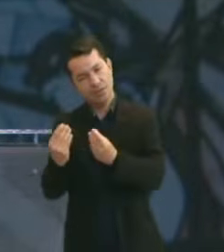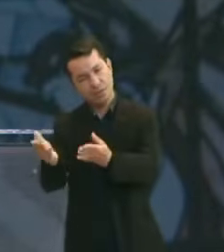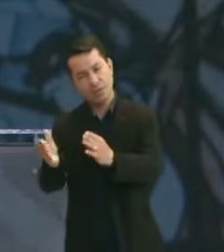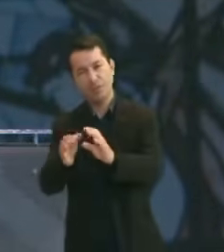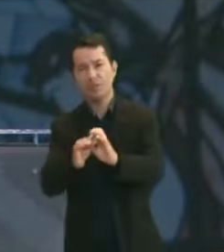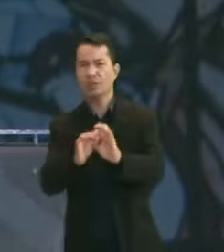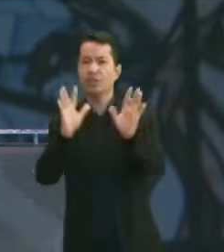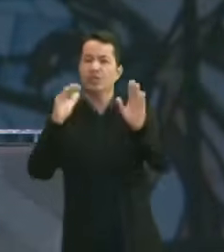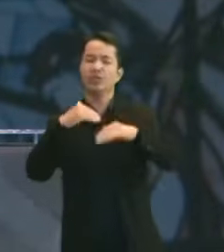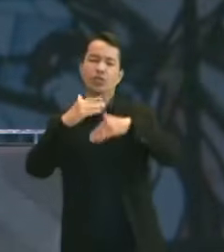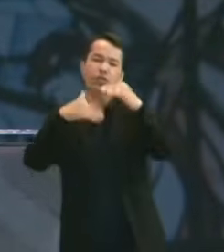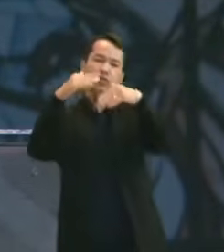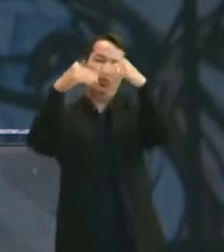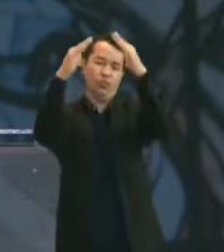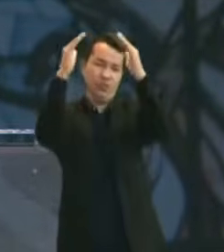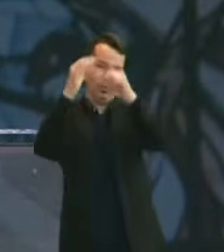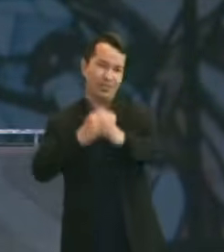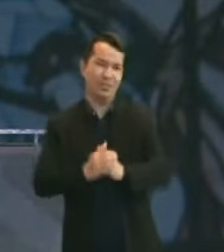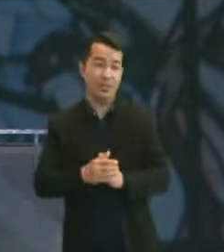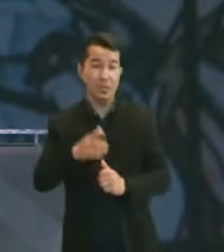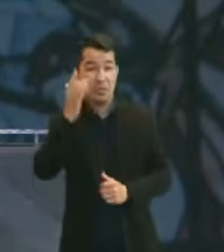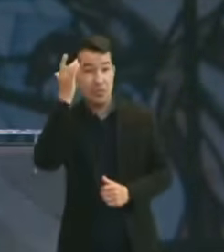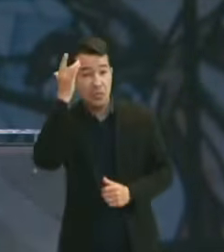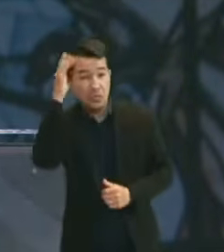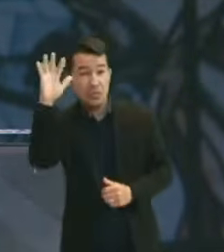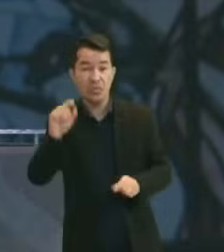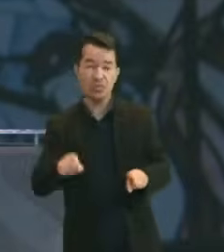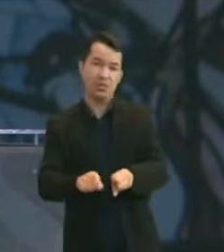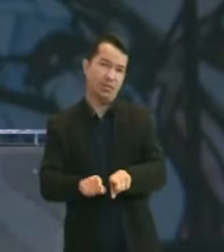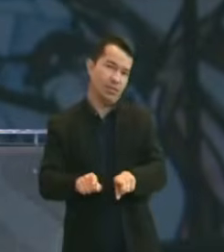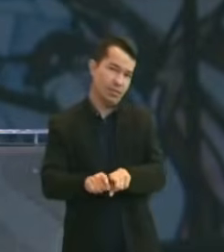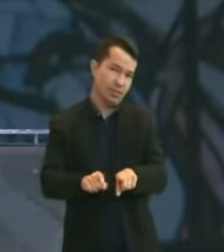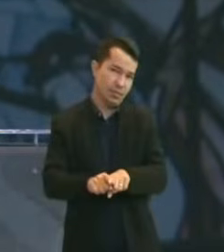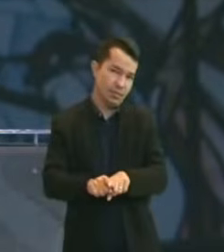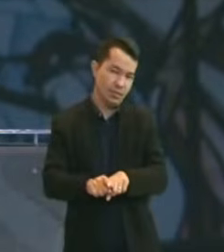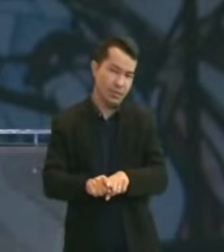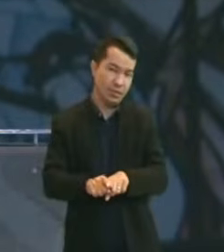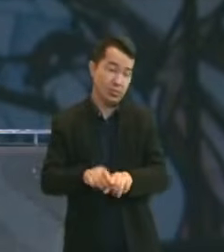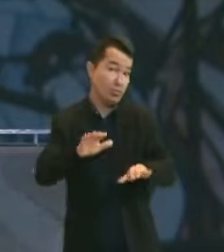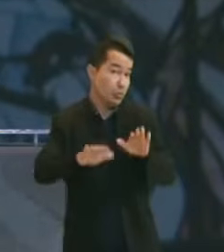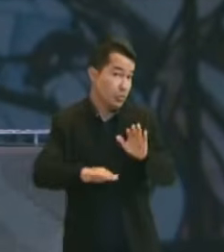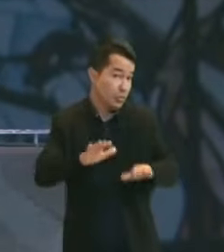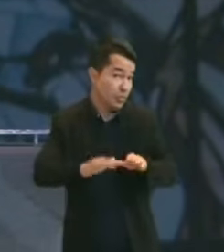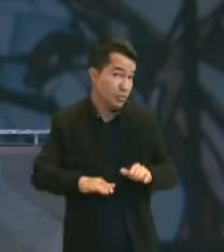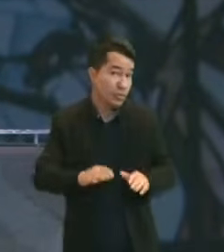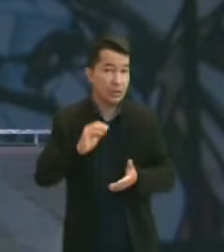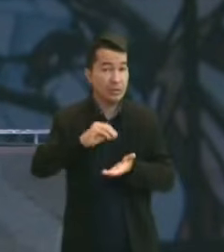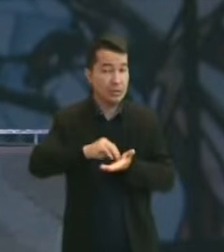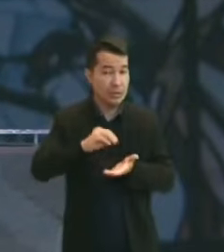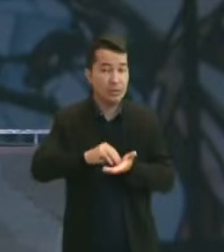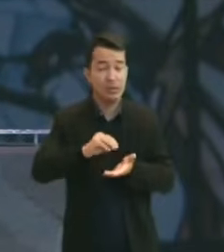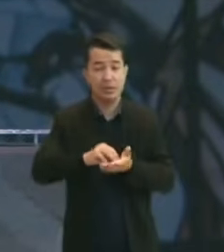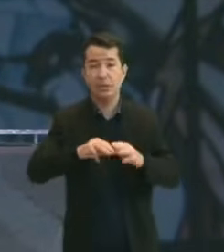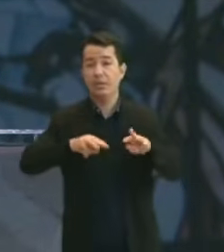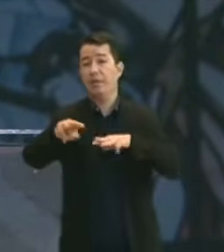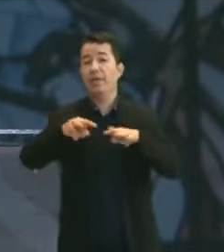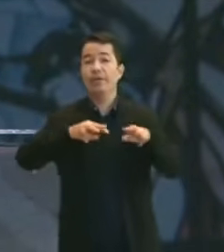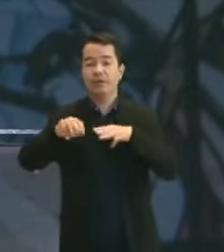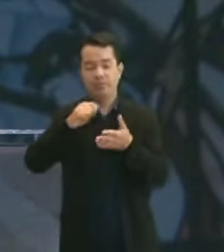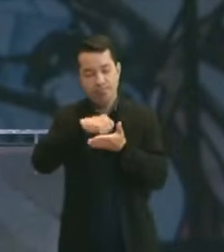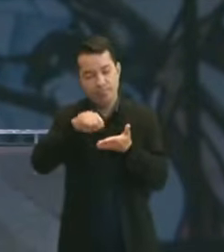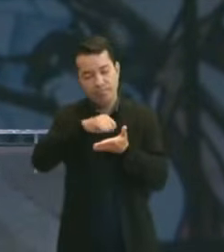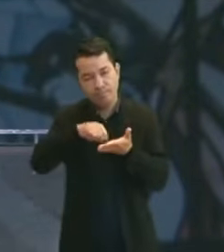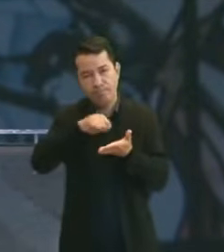né? Porque talvez, não sabemos a consequência, mas se ele não tivesse feito isso, talvez não teríamos João Marcos escrevendo o Evangelho de